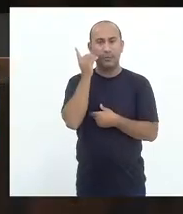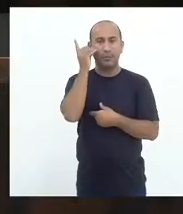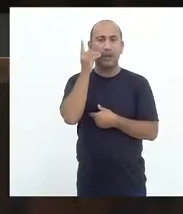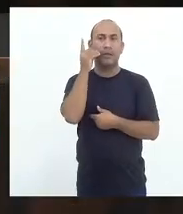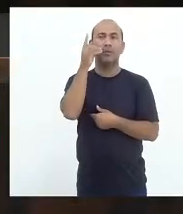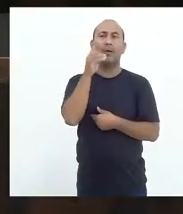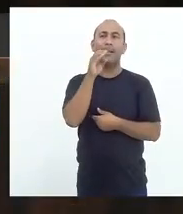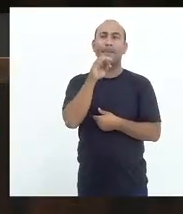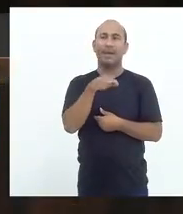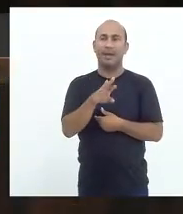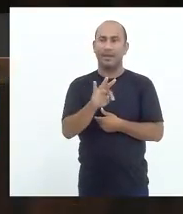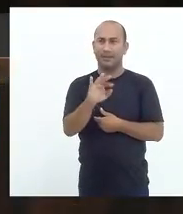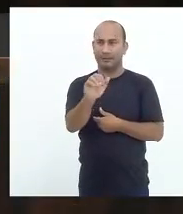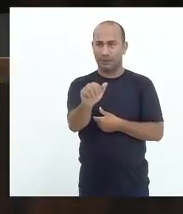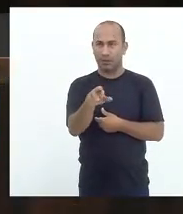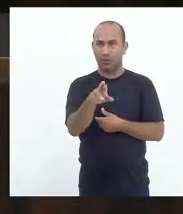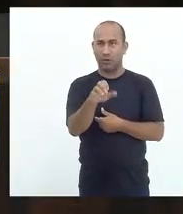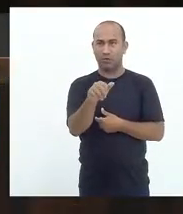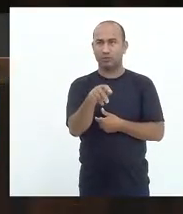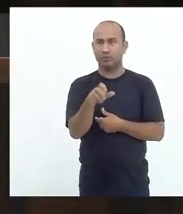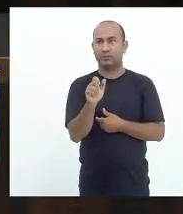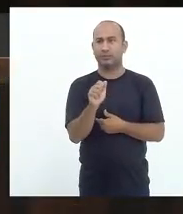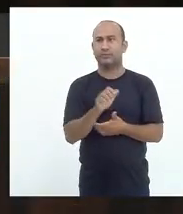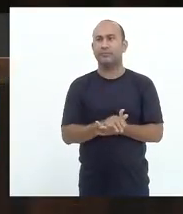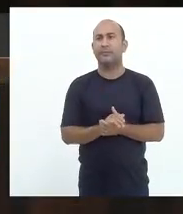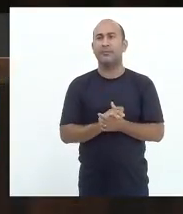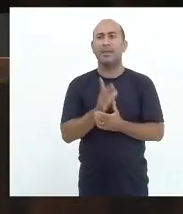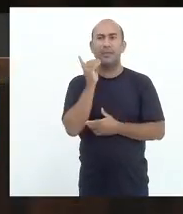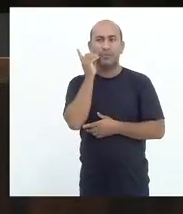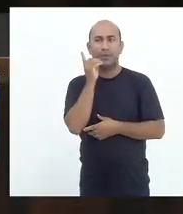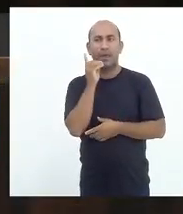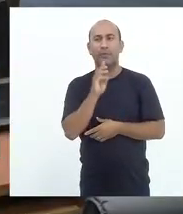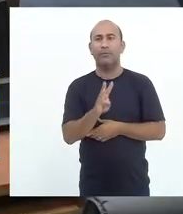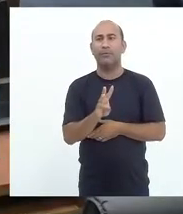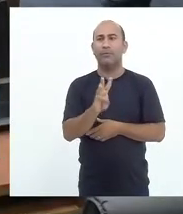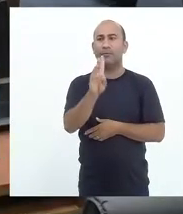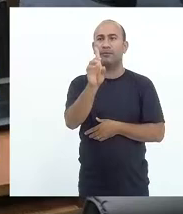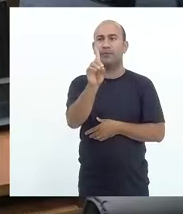Rocha. Pela Comissão de Ciência e Tecnologia, deputado Valdeque Carneiro.